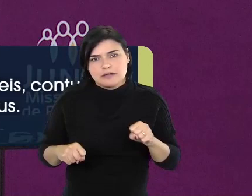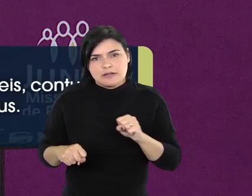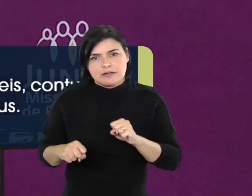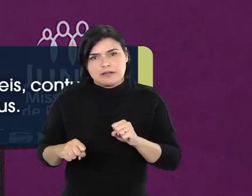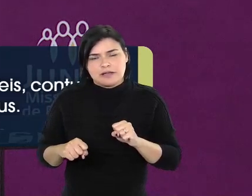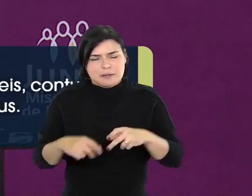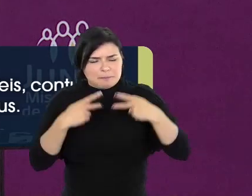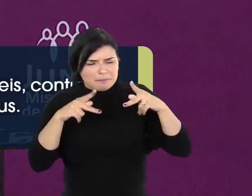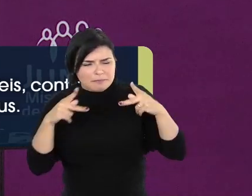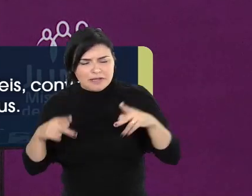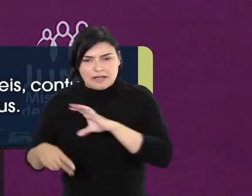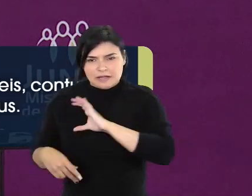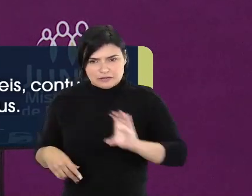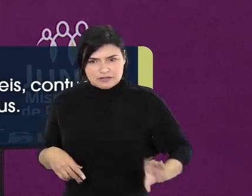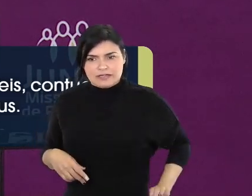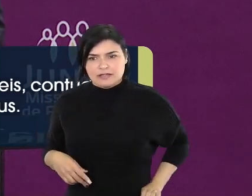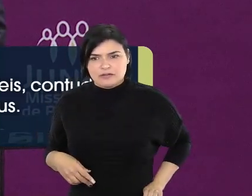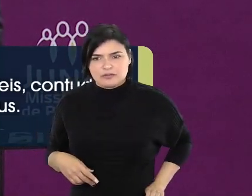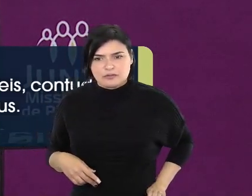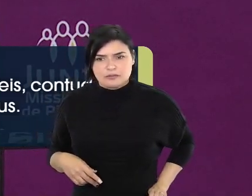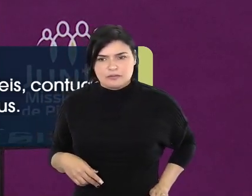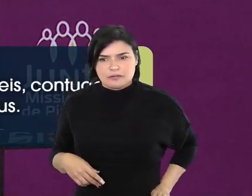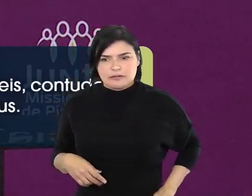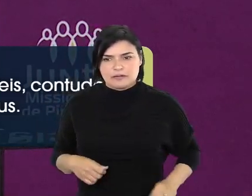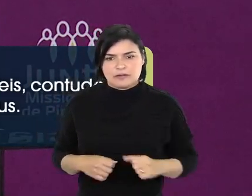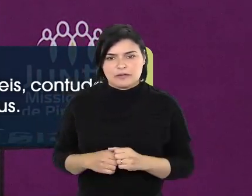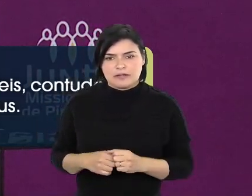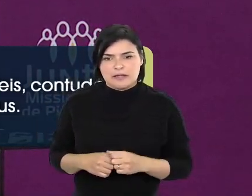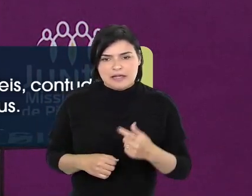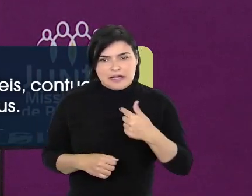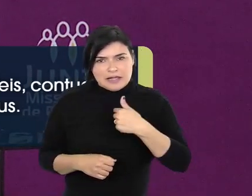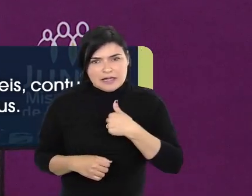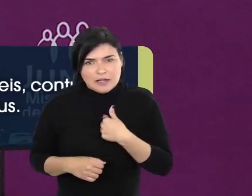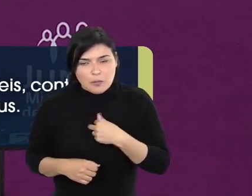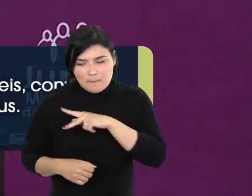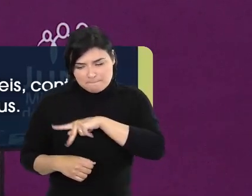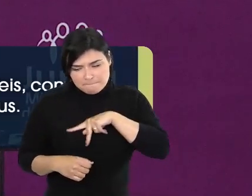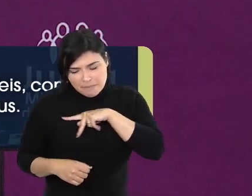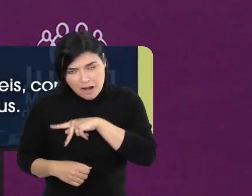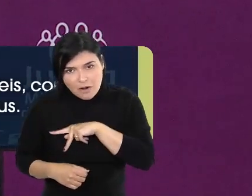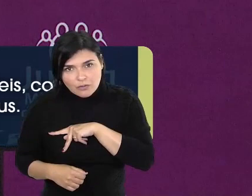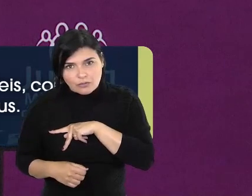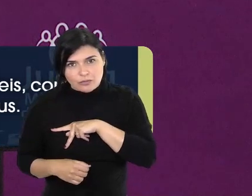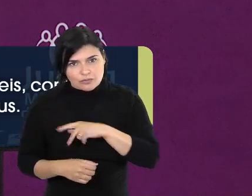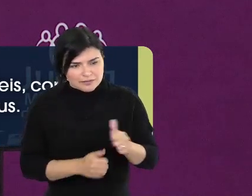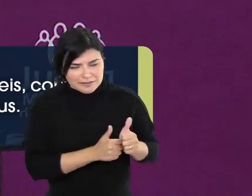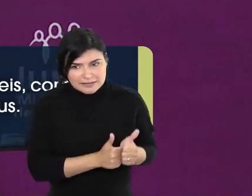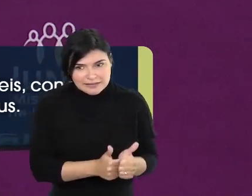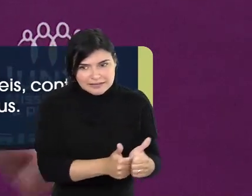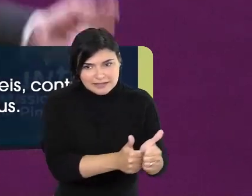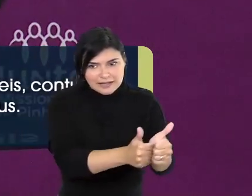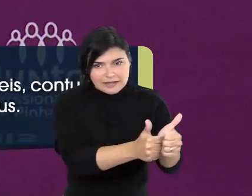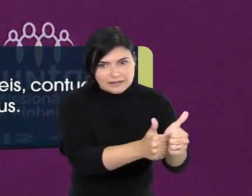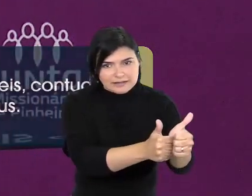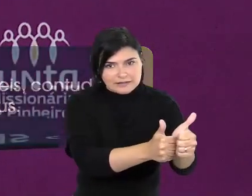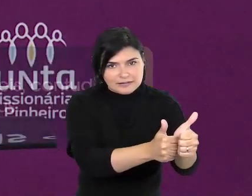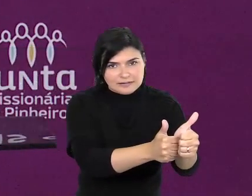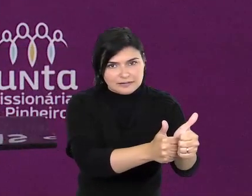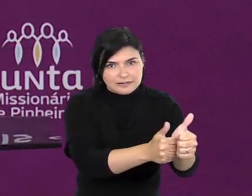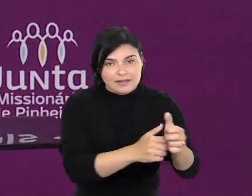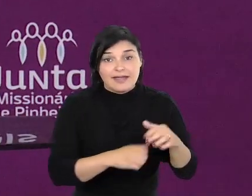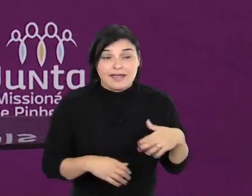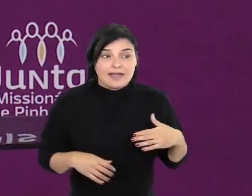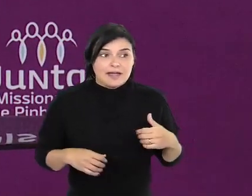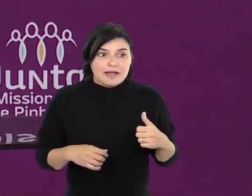Pois eu pelo evangelho vogerei em Cristo Jesus vocês são os meus